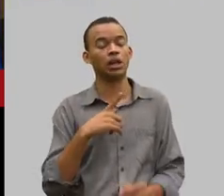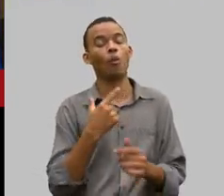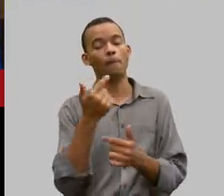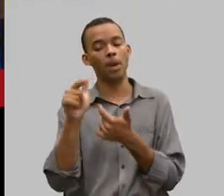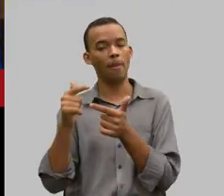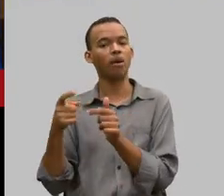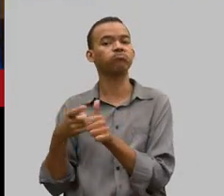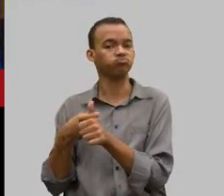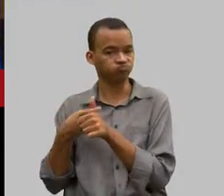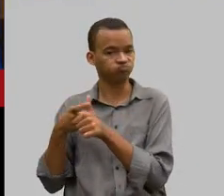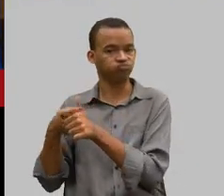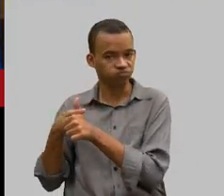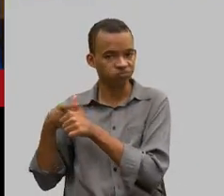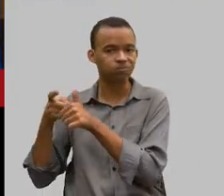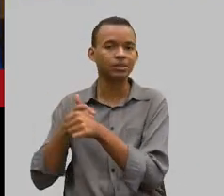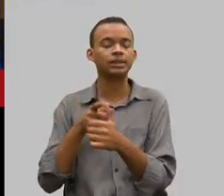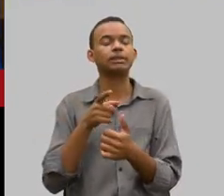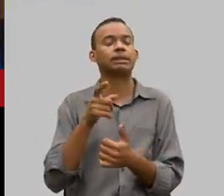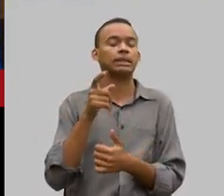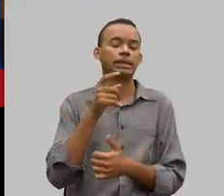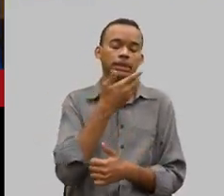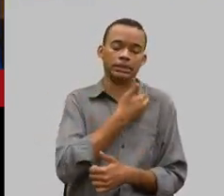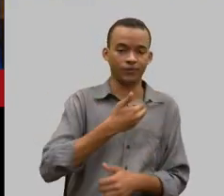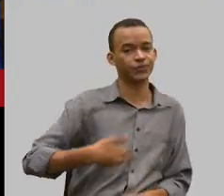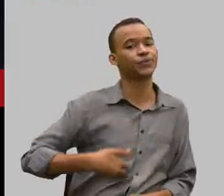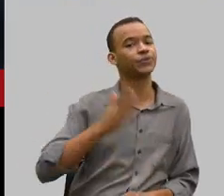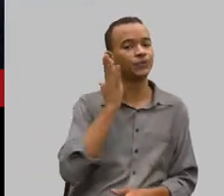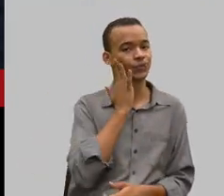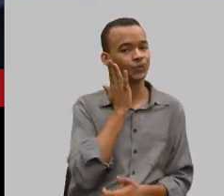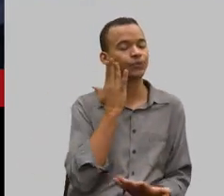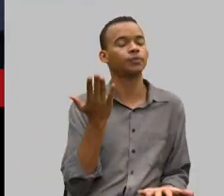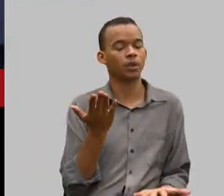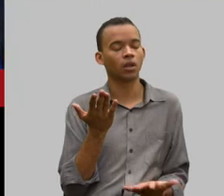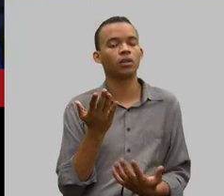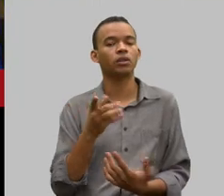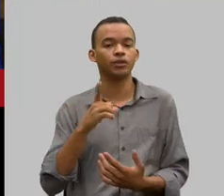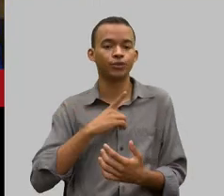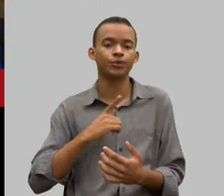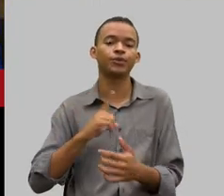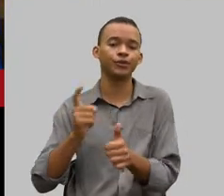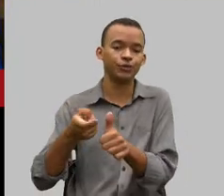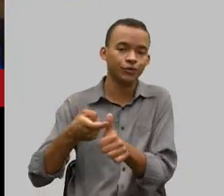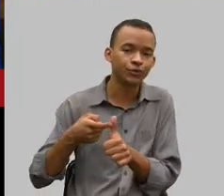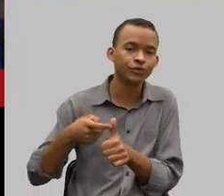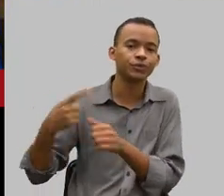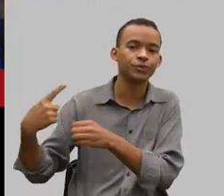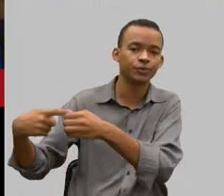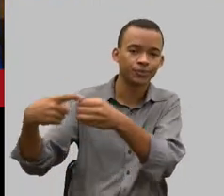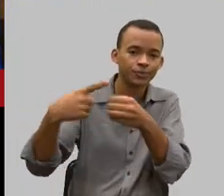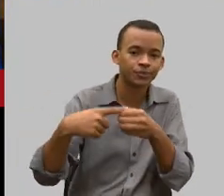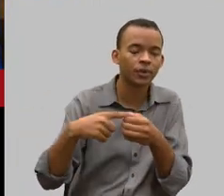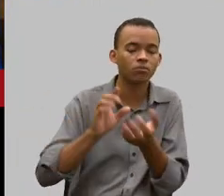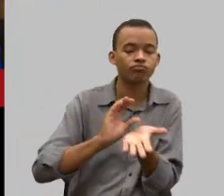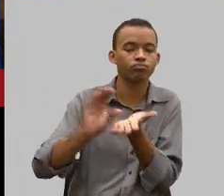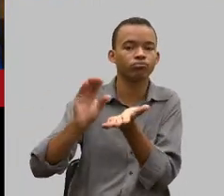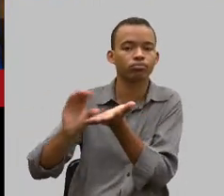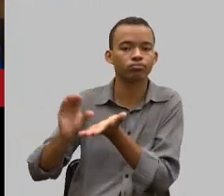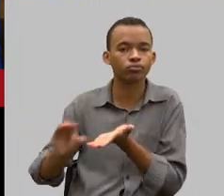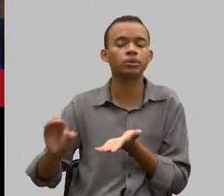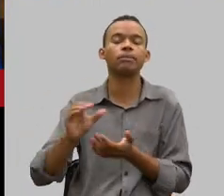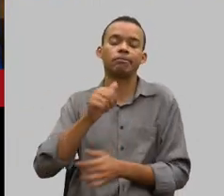existiam do Governo do Estado a gente tinha a dívida com os municípios né dos repasses que não tinham sido feitos